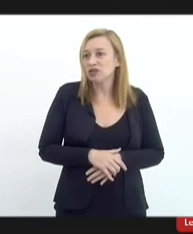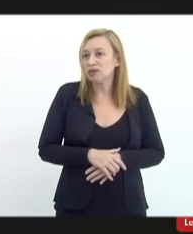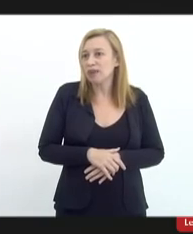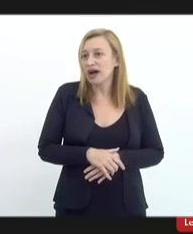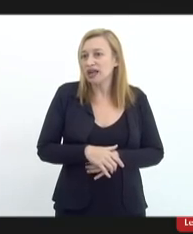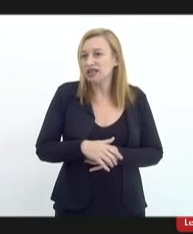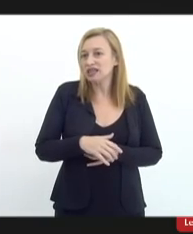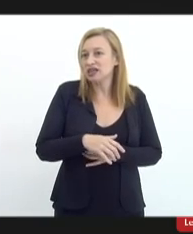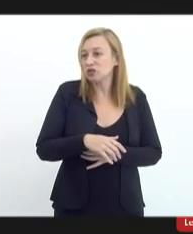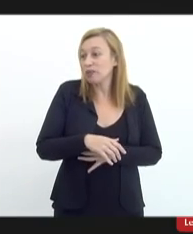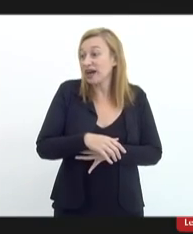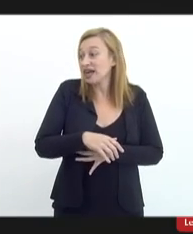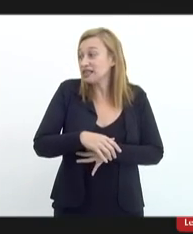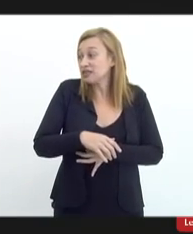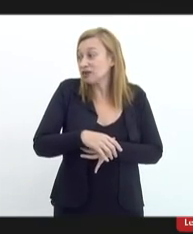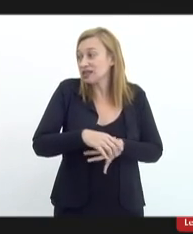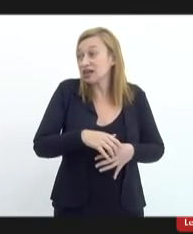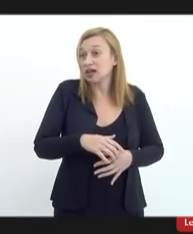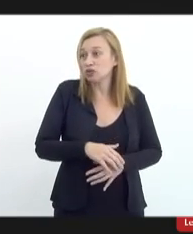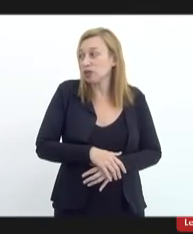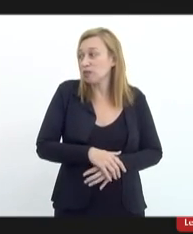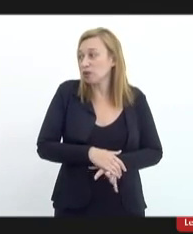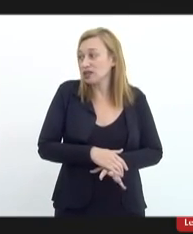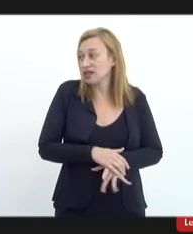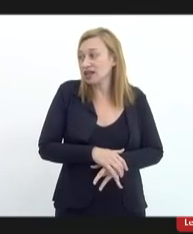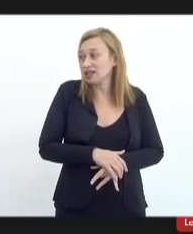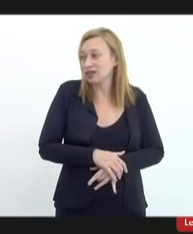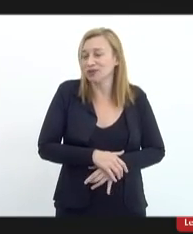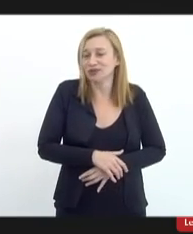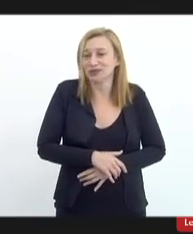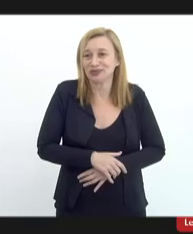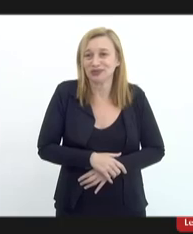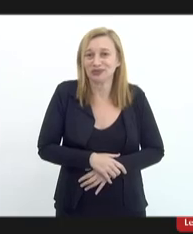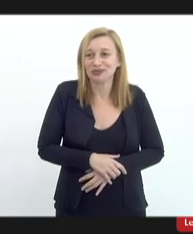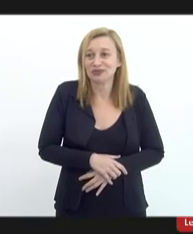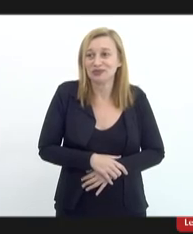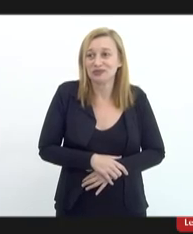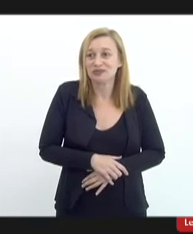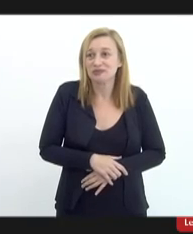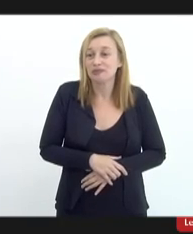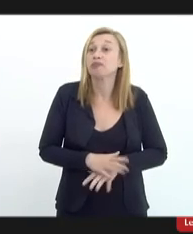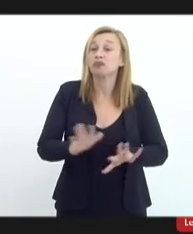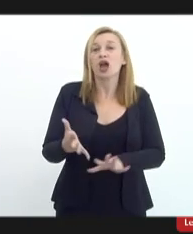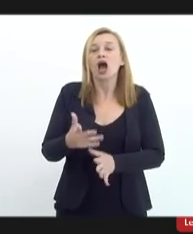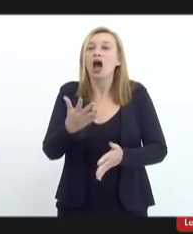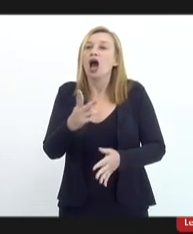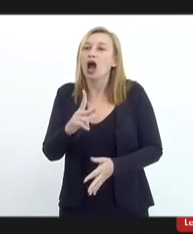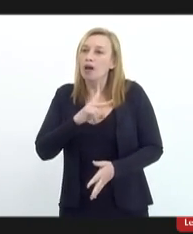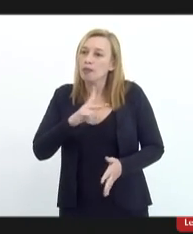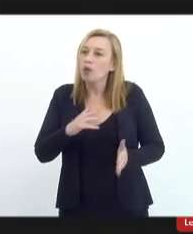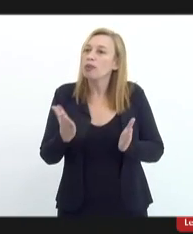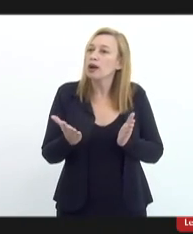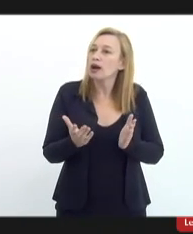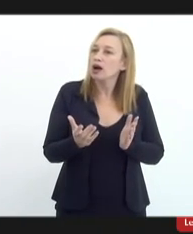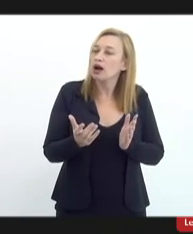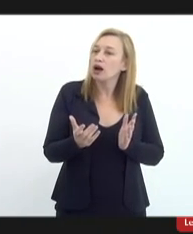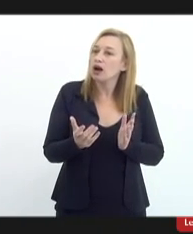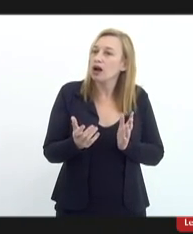mais se mostra inadequada. Por que inadequada? Porque a própria palavra já define, a